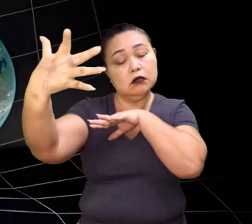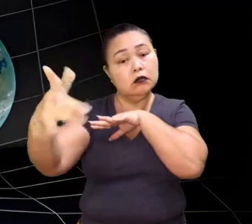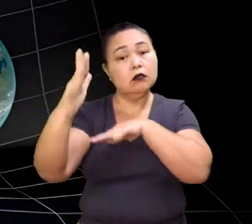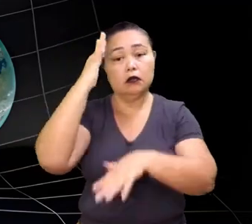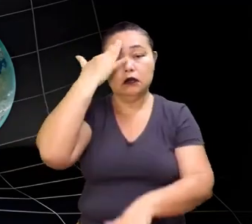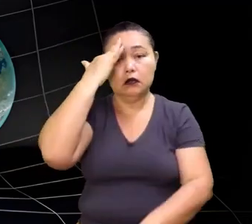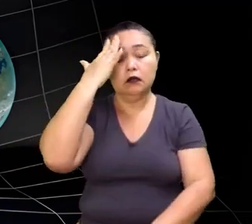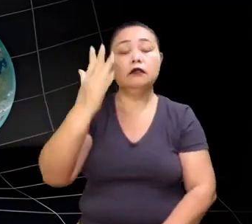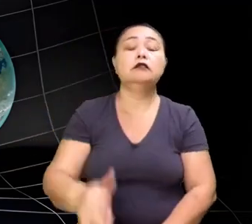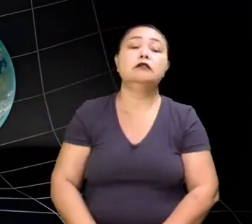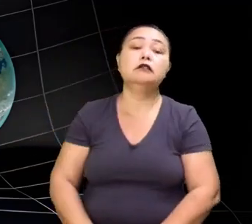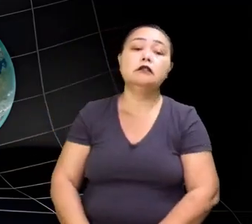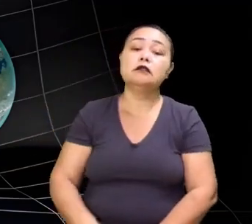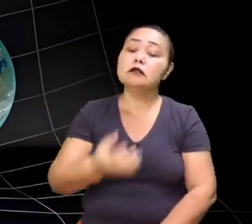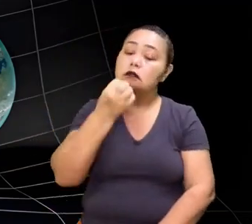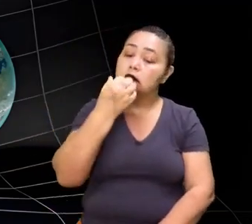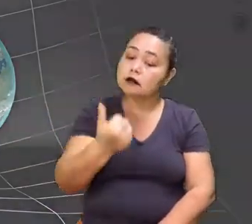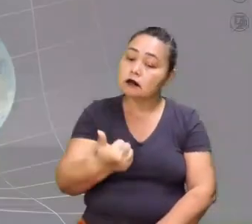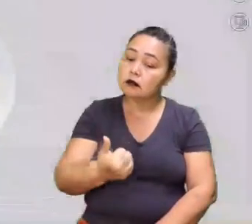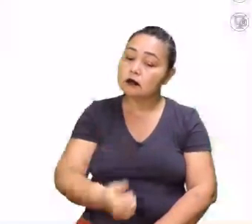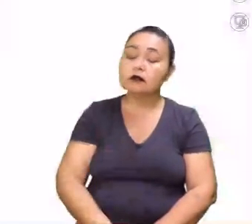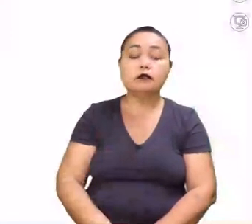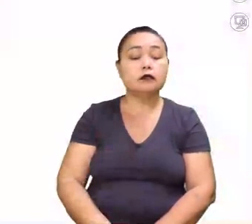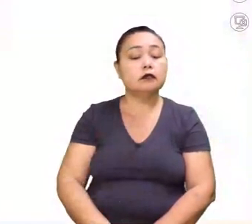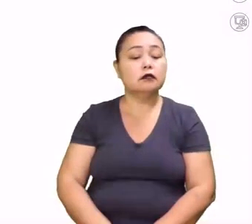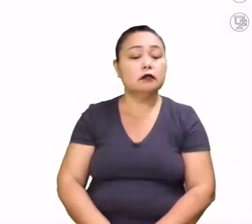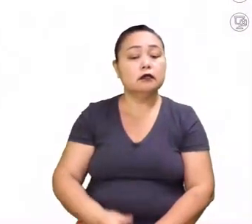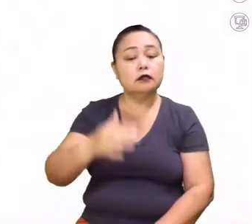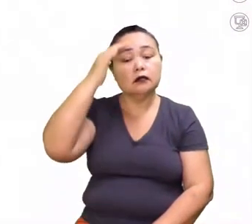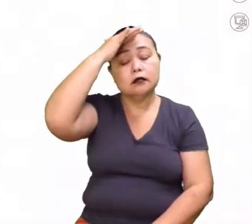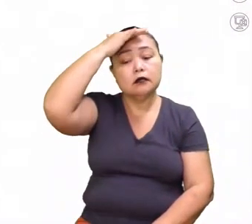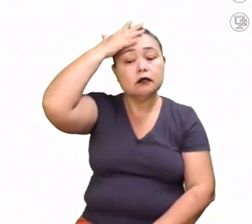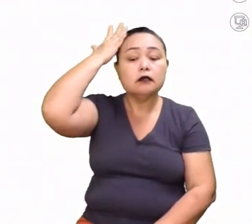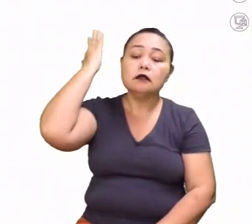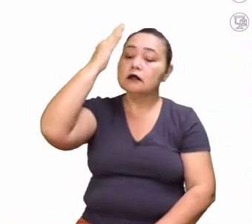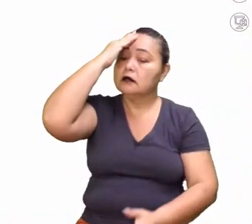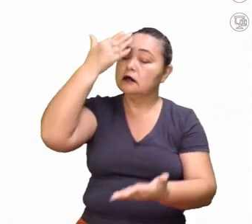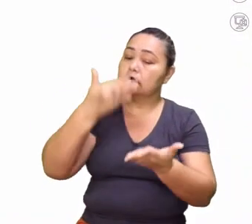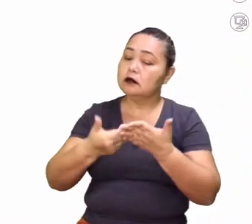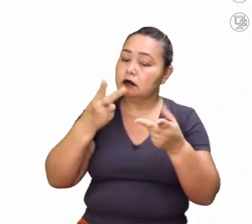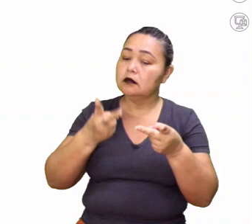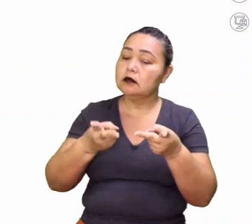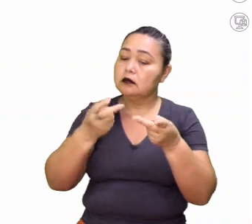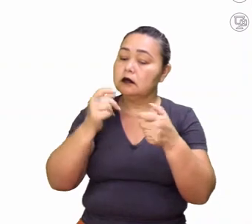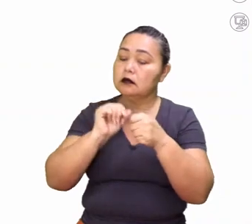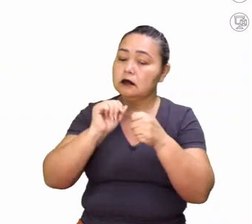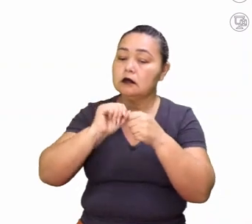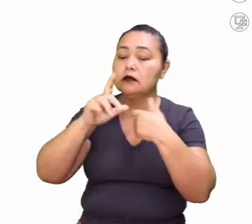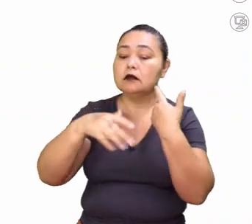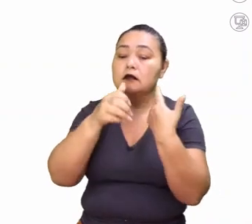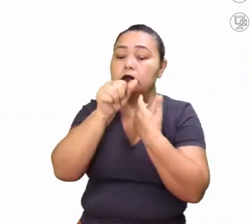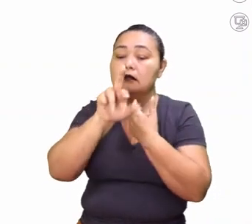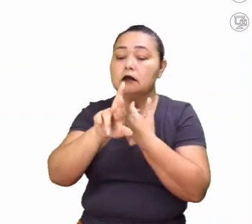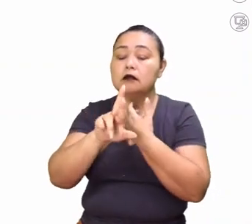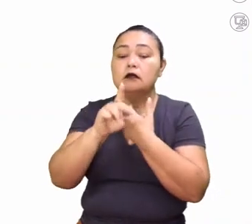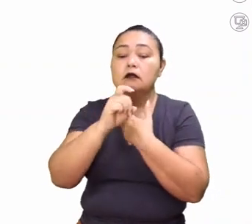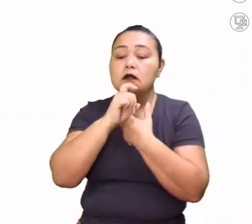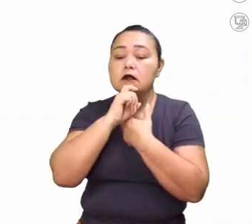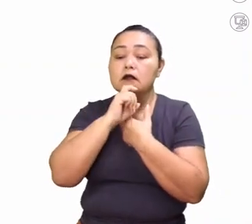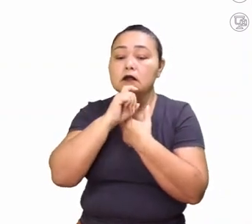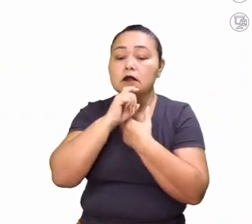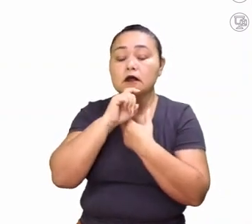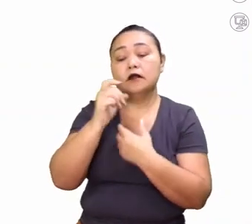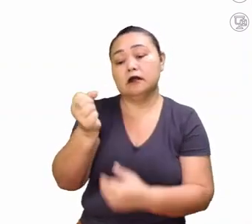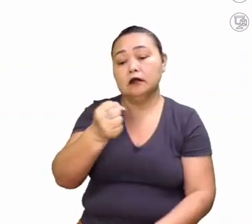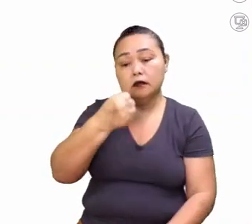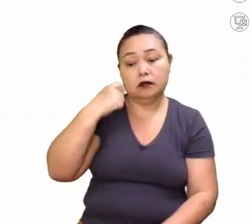entendido isso então muito bem vamos lá acredito que aí vocês perceberam Qual que é o trabalho né do ar condicionado geladeira